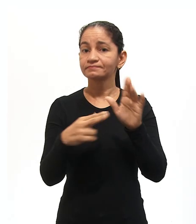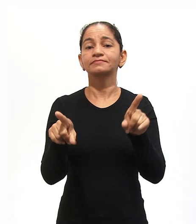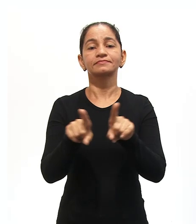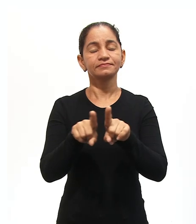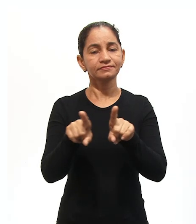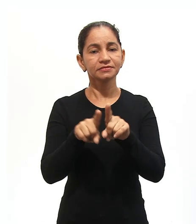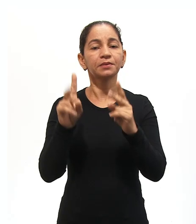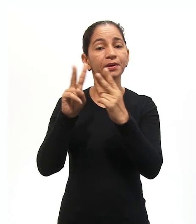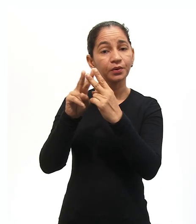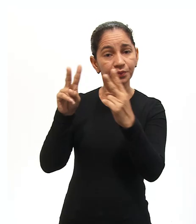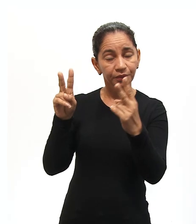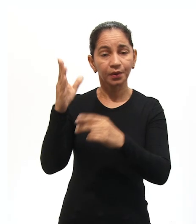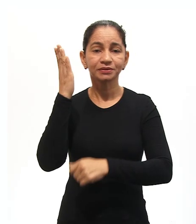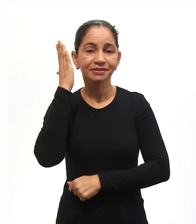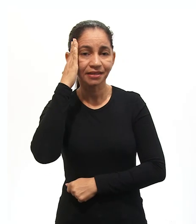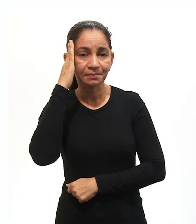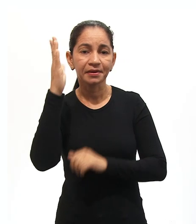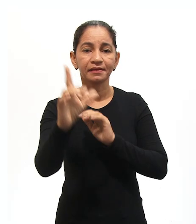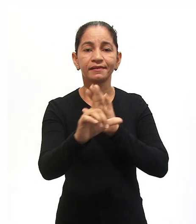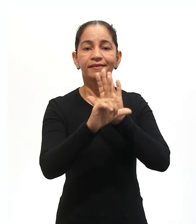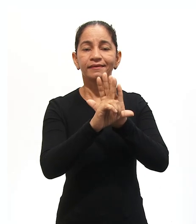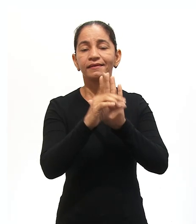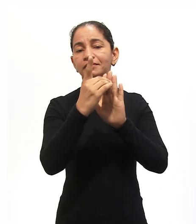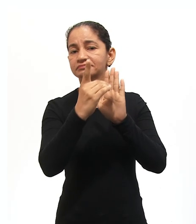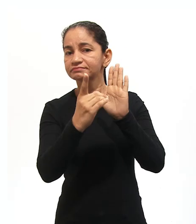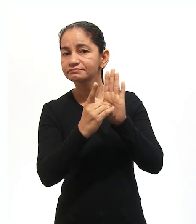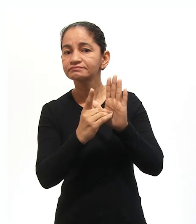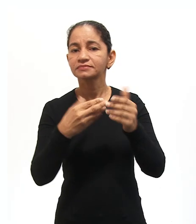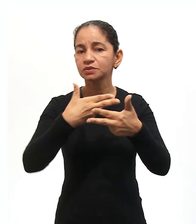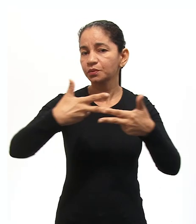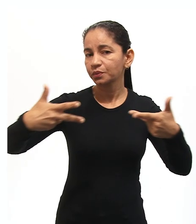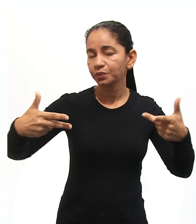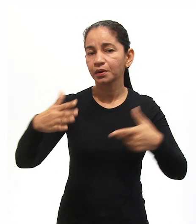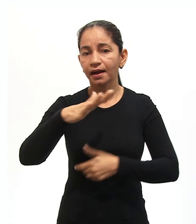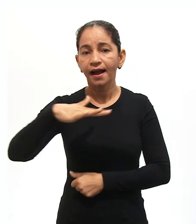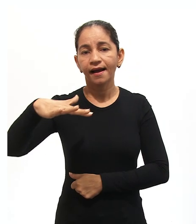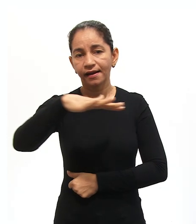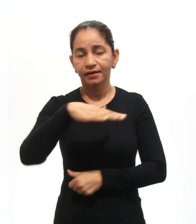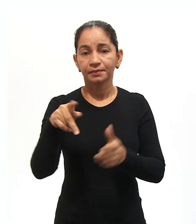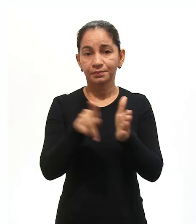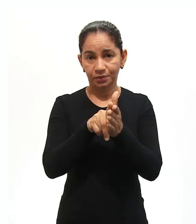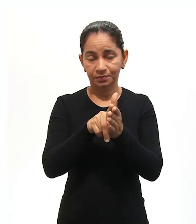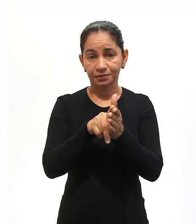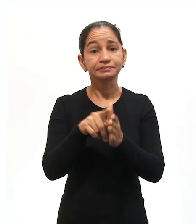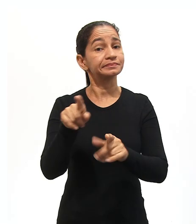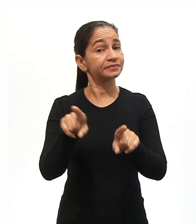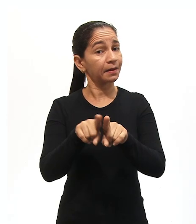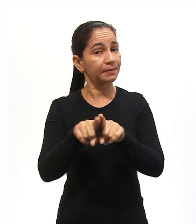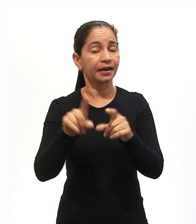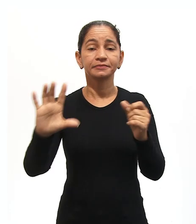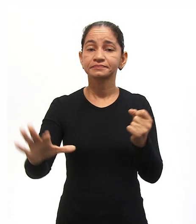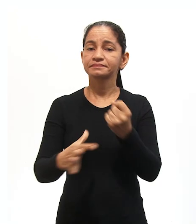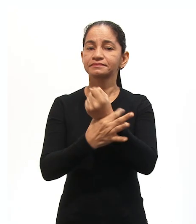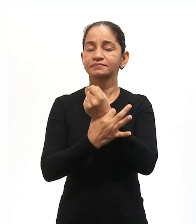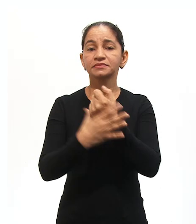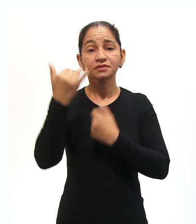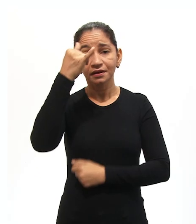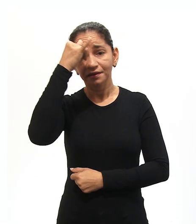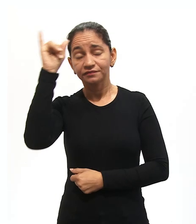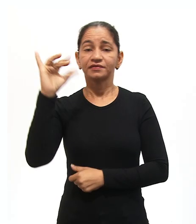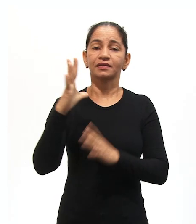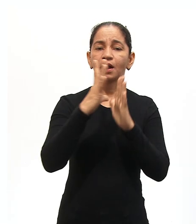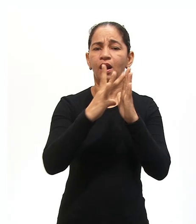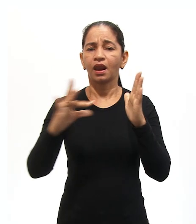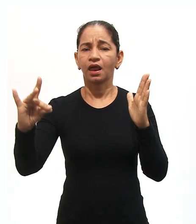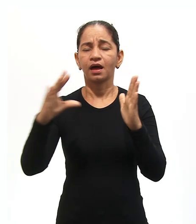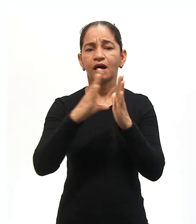pedagógicas da EAD. É importante ele compreender a legislação que permeia o EAD. Garantir a autoria original e evitar